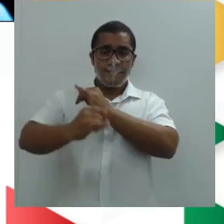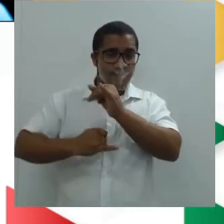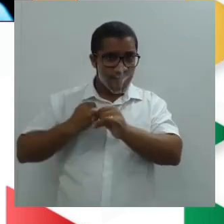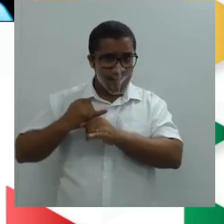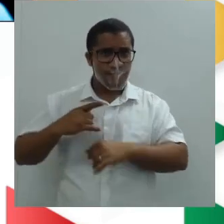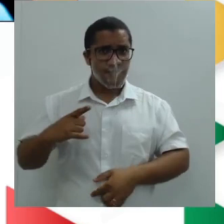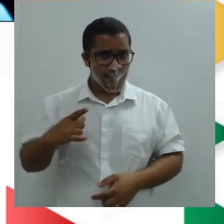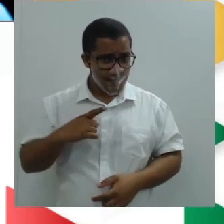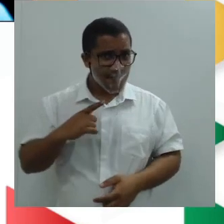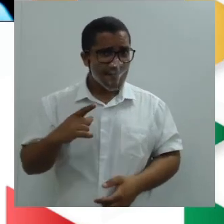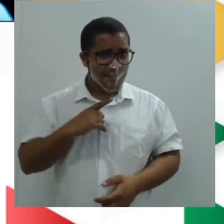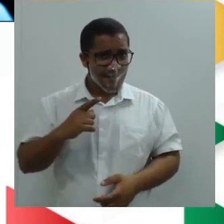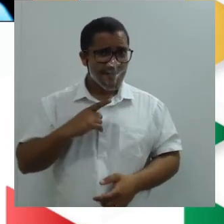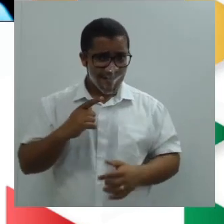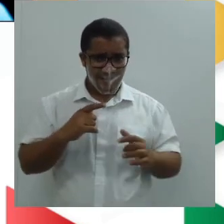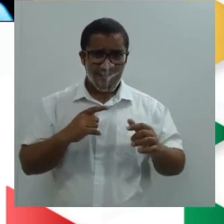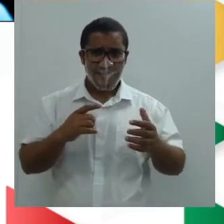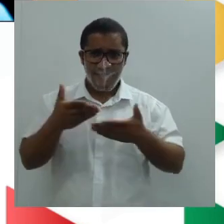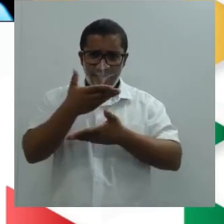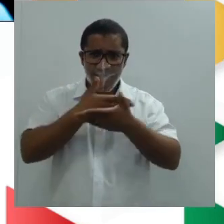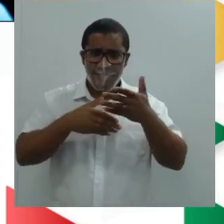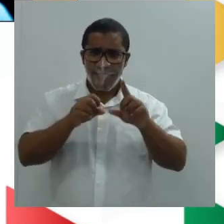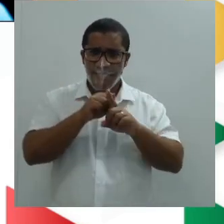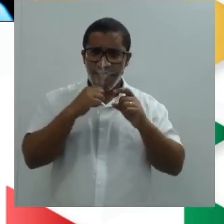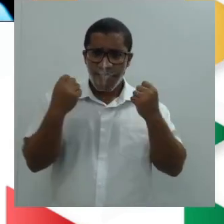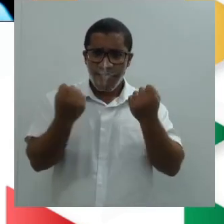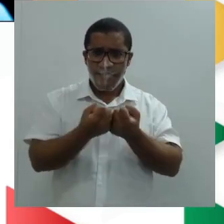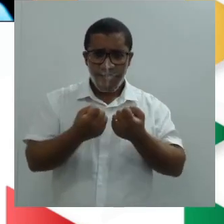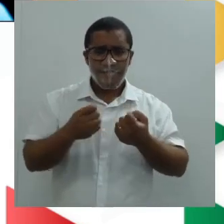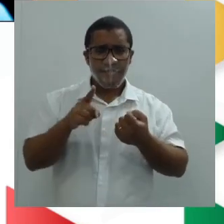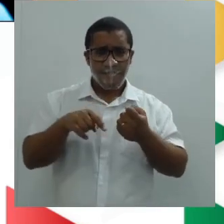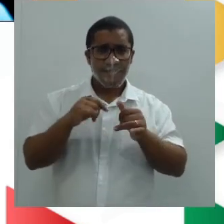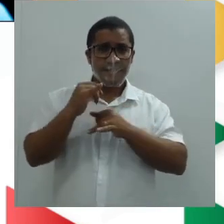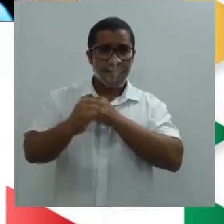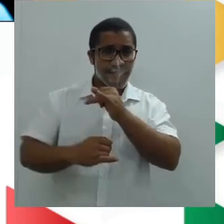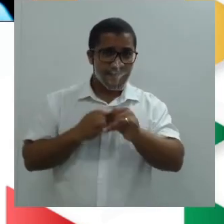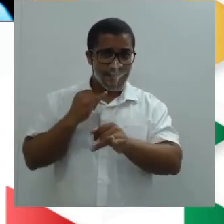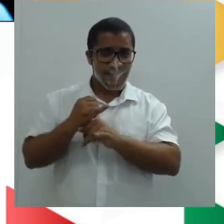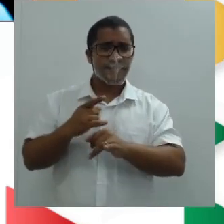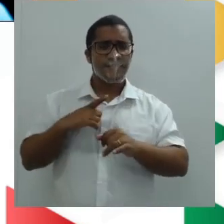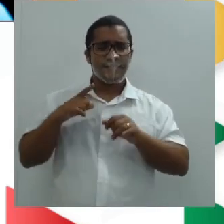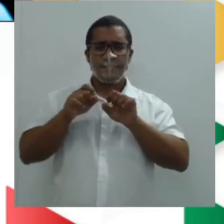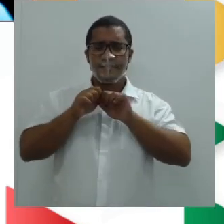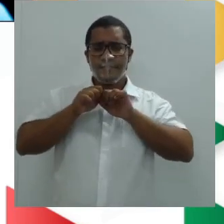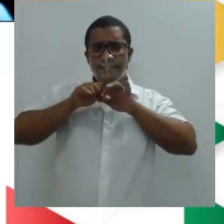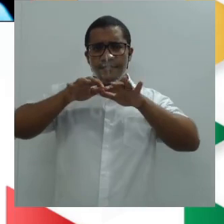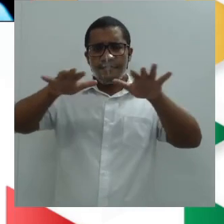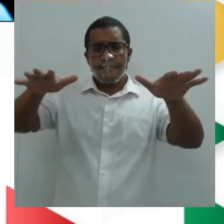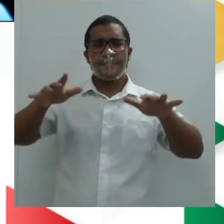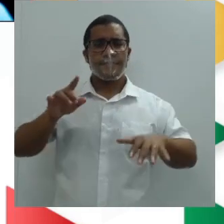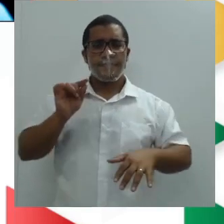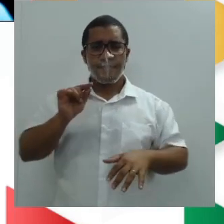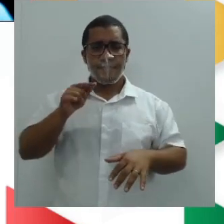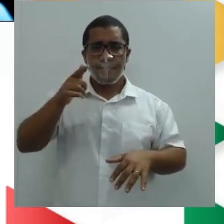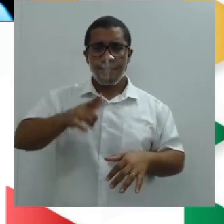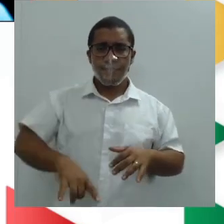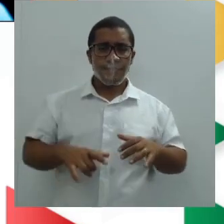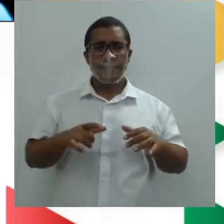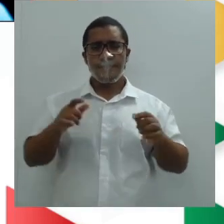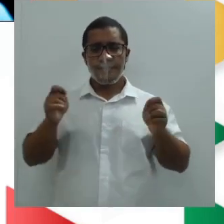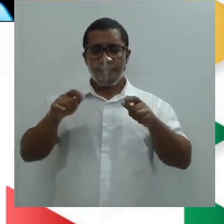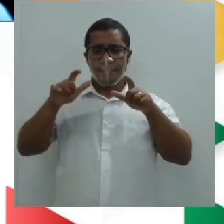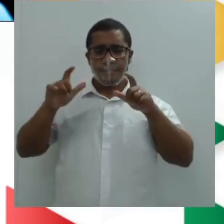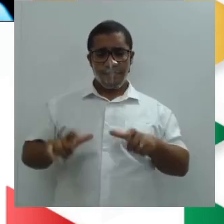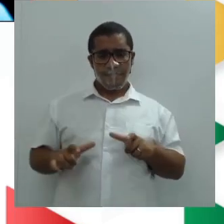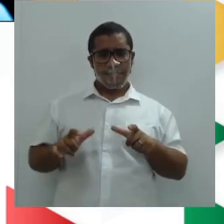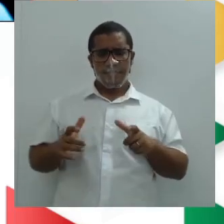Mediante o avanço da tecnologia, em especial da internet, começou a ser formado um outro tipo de